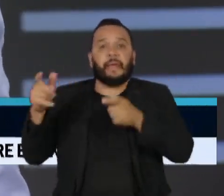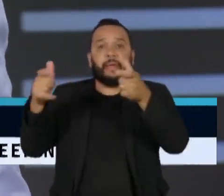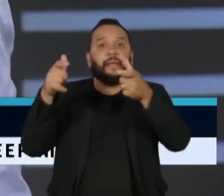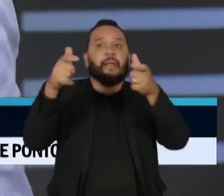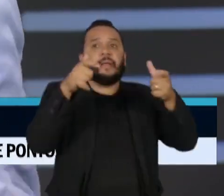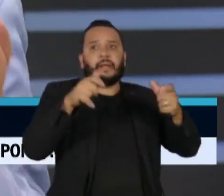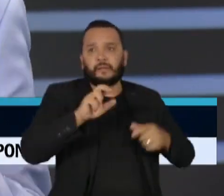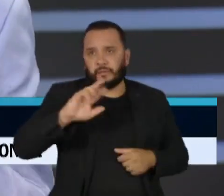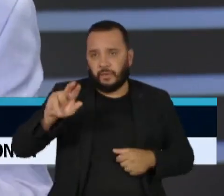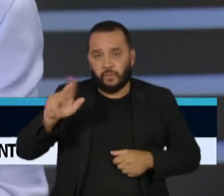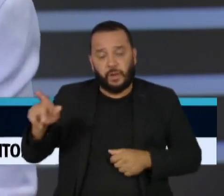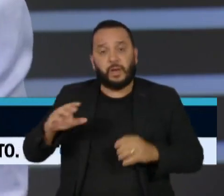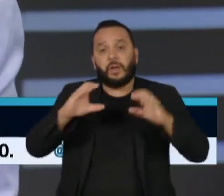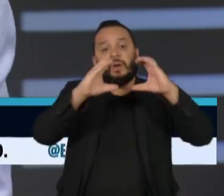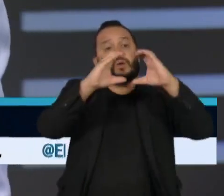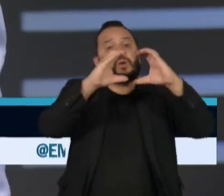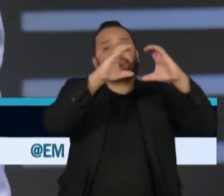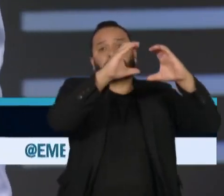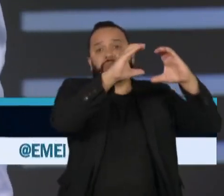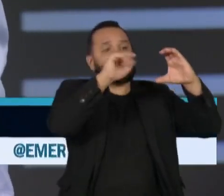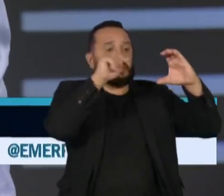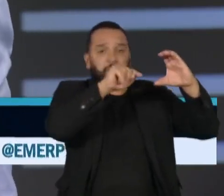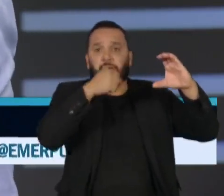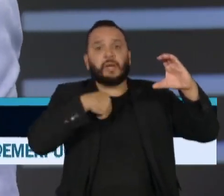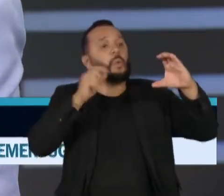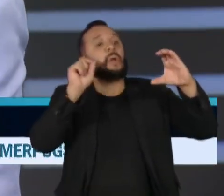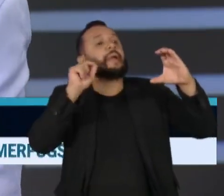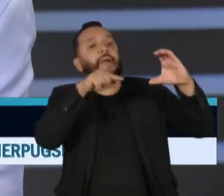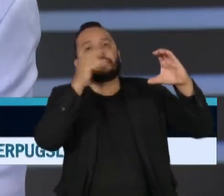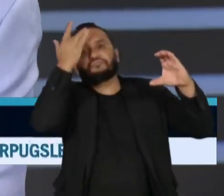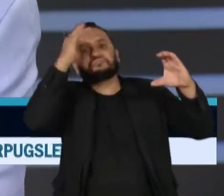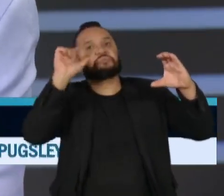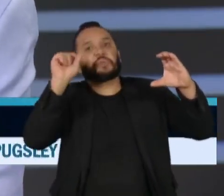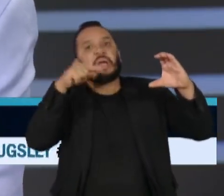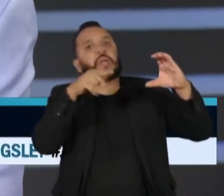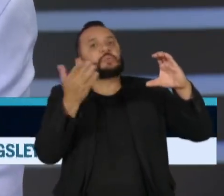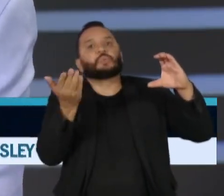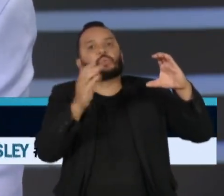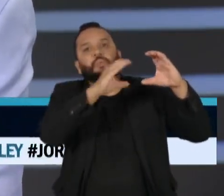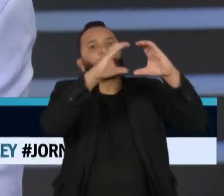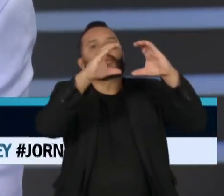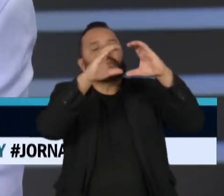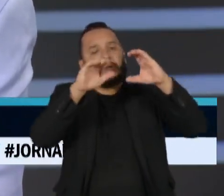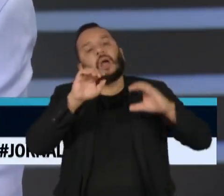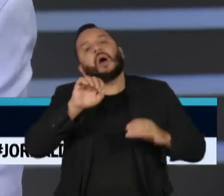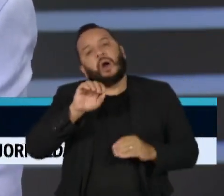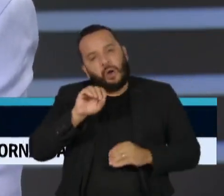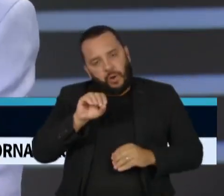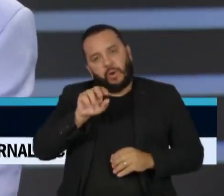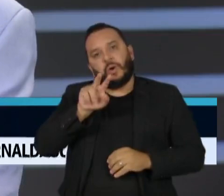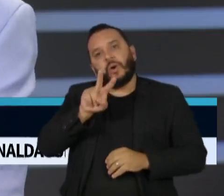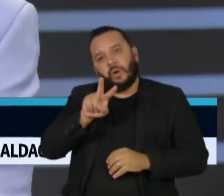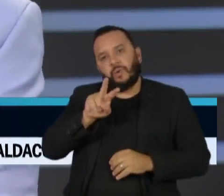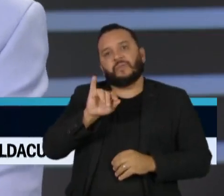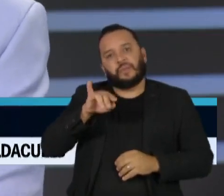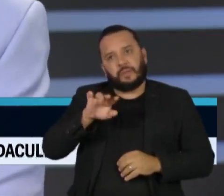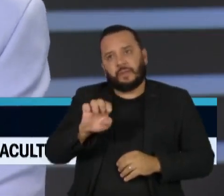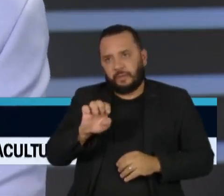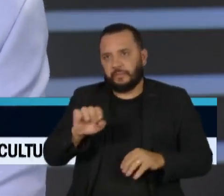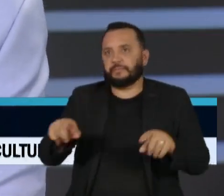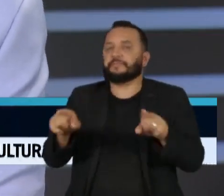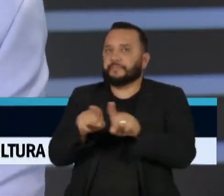ET. Não, é um objeto voador não identificado. E tem uma ironia nessa notícia que eu acho muito curiosa, que é a seguinte: o líder